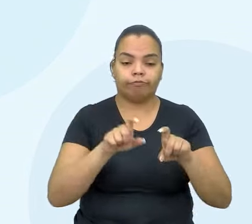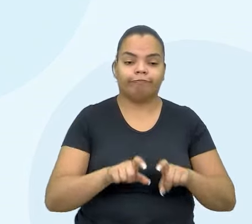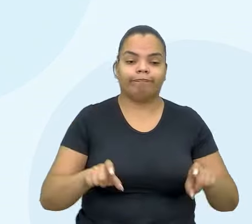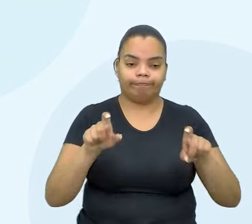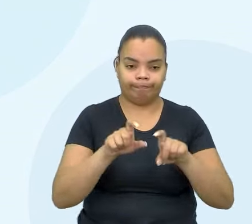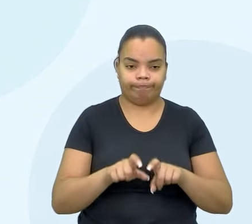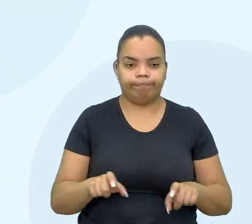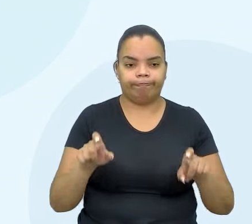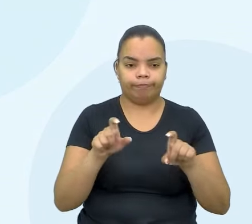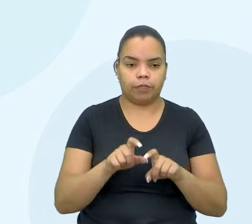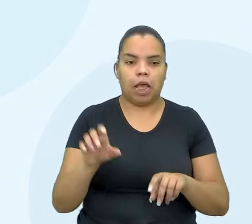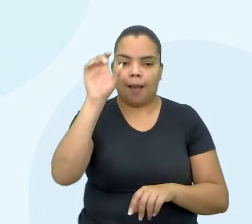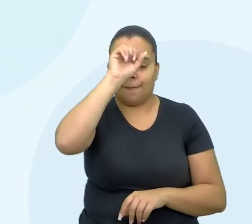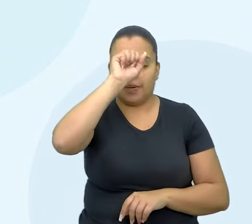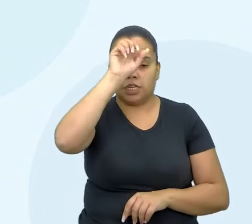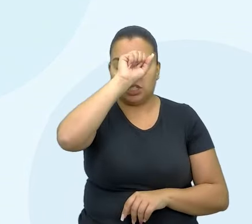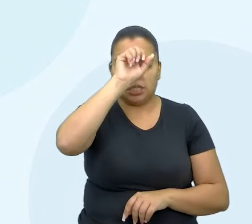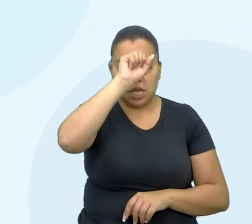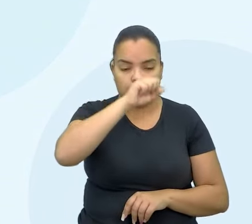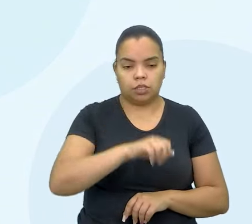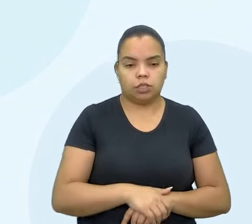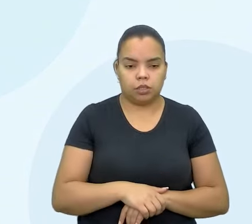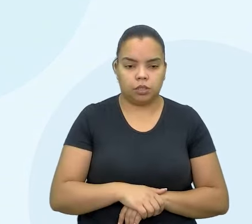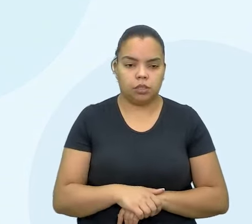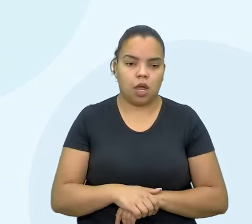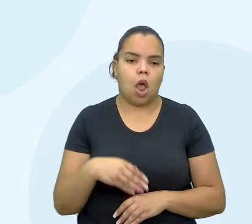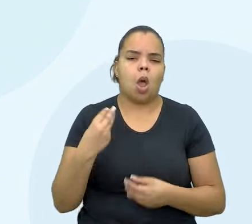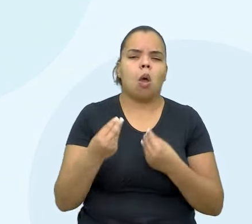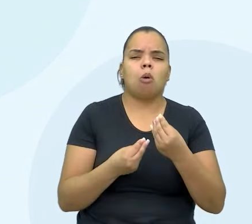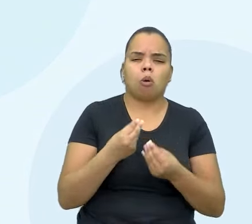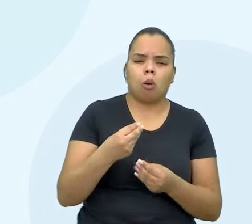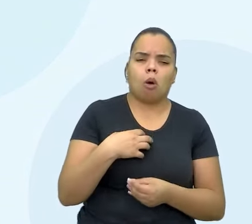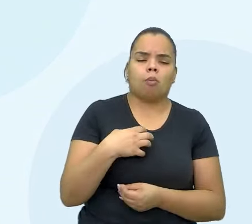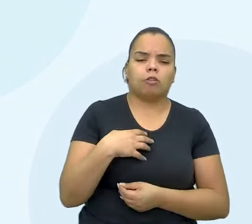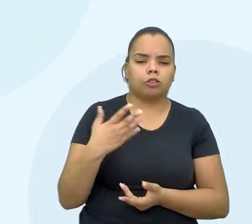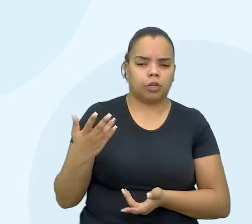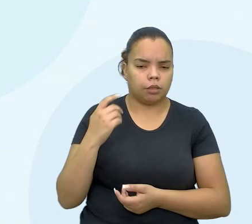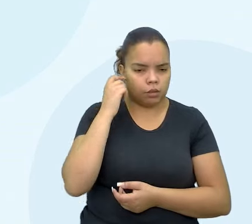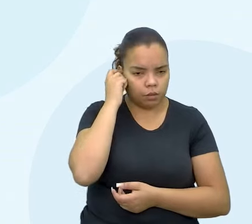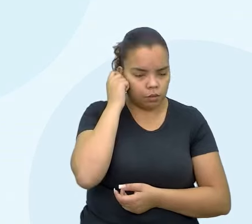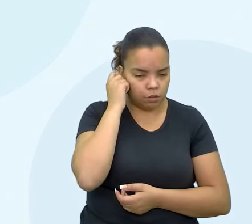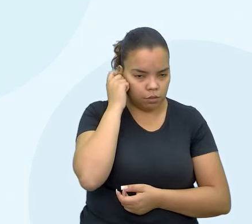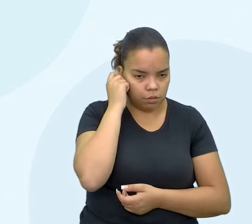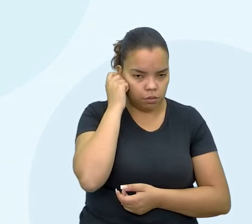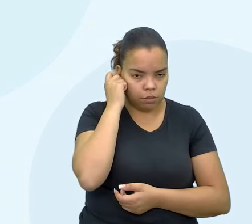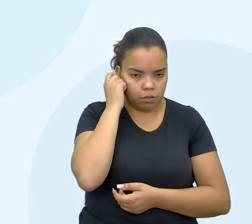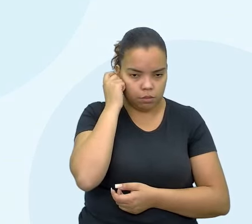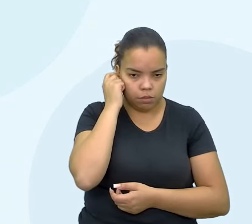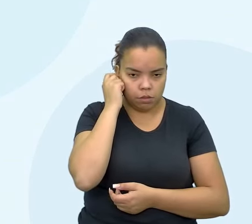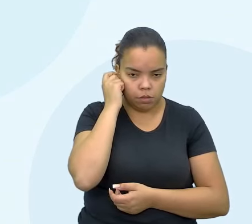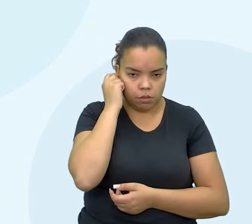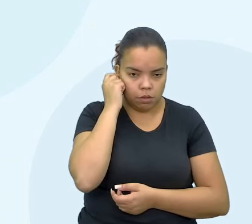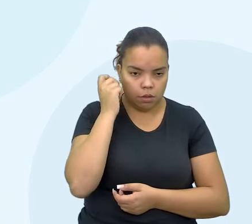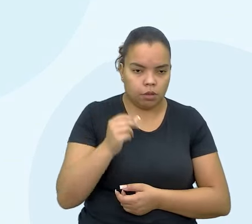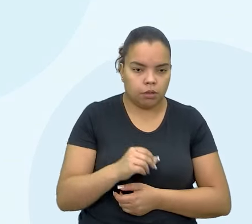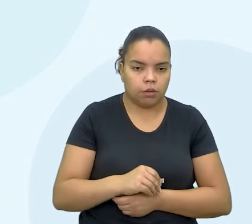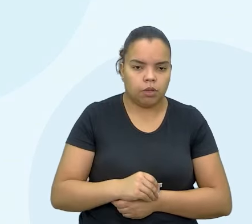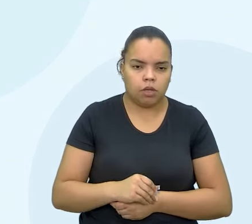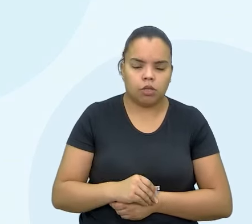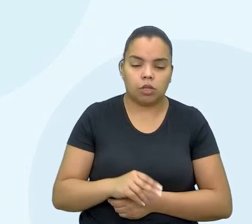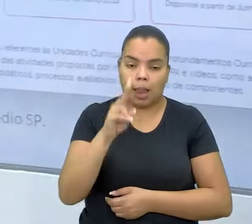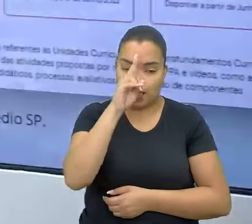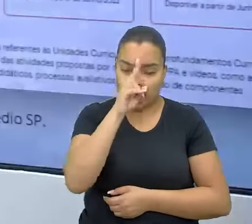de aprendizagem. Vamos ver como ele funciona, Gi? Muito certo, tá certinho, Vanderlei. Só reforçando